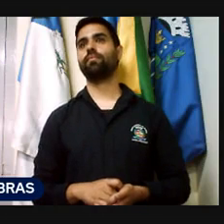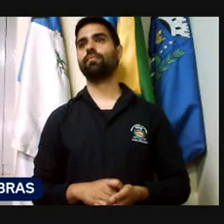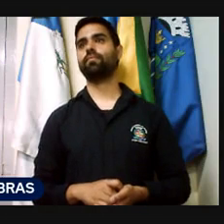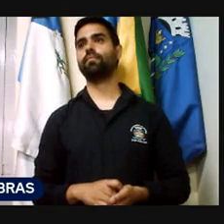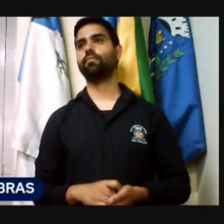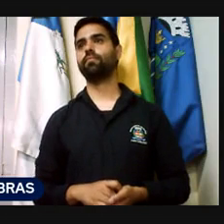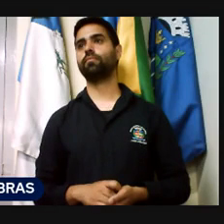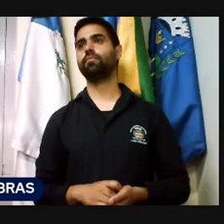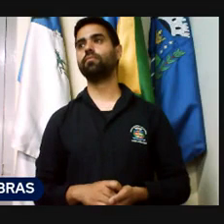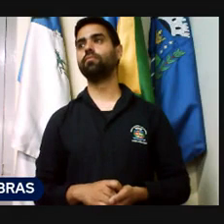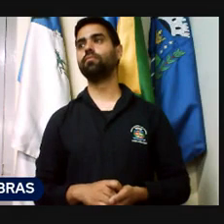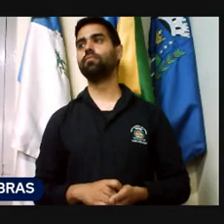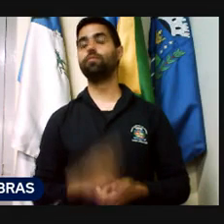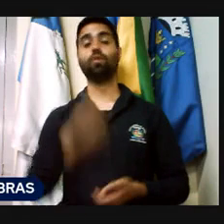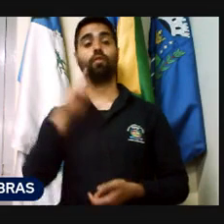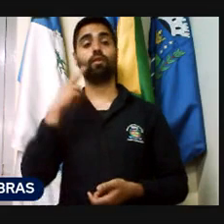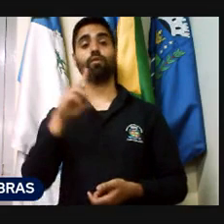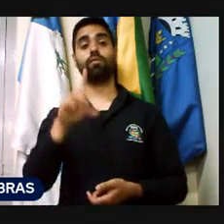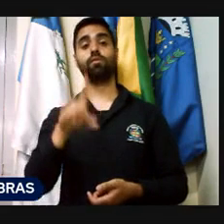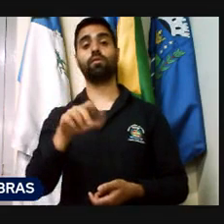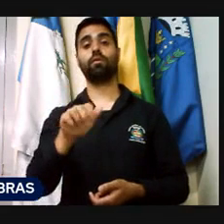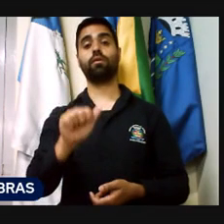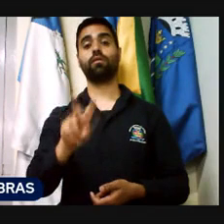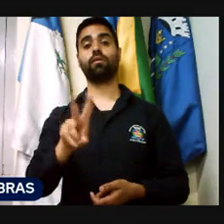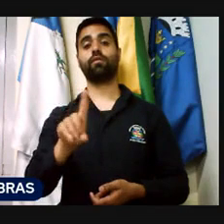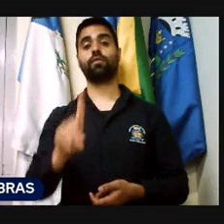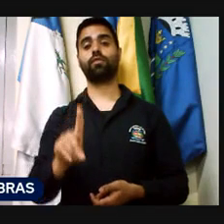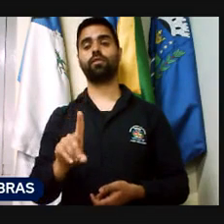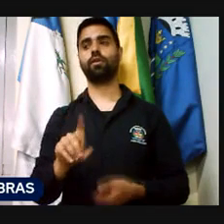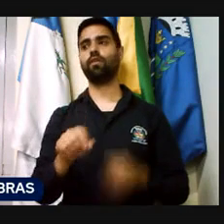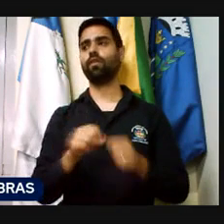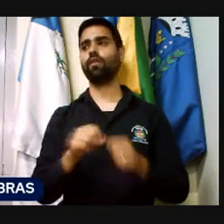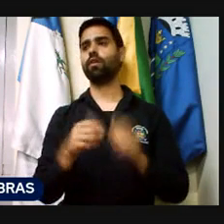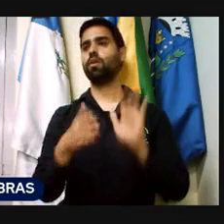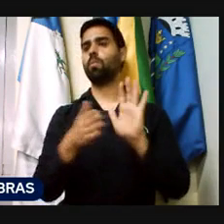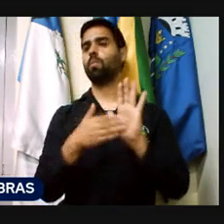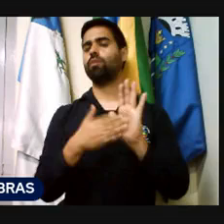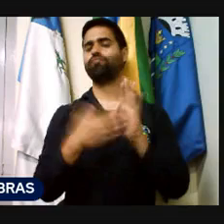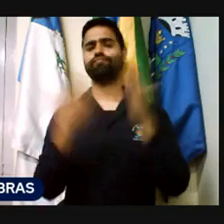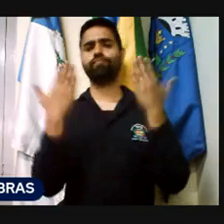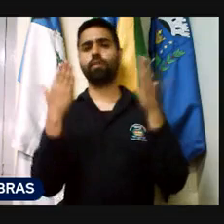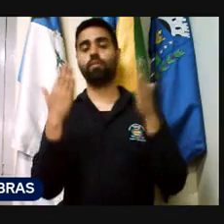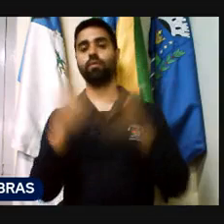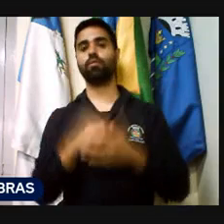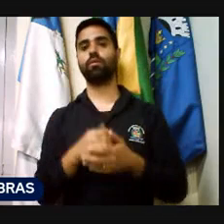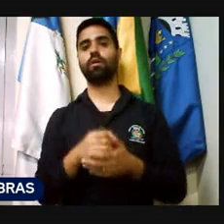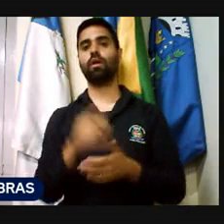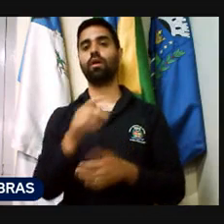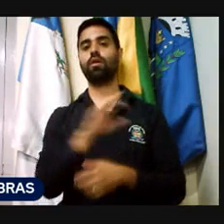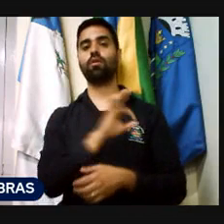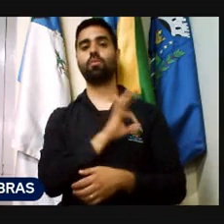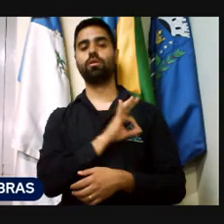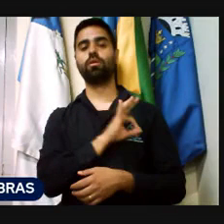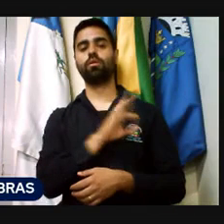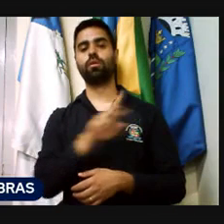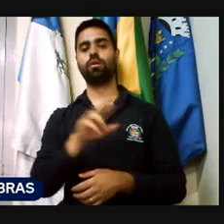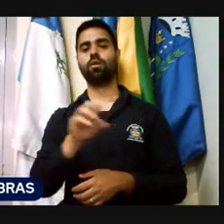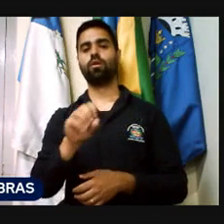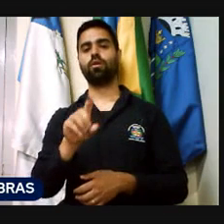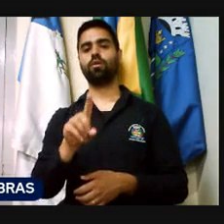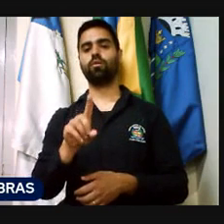por intermédio do vereador David Nogueira, na forma regimental, manifesta moção de aplausos aos cabos Rodrigo